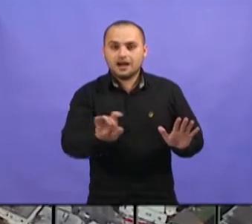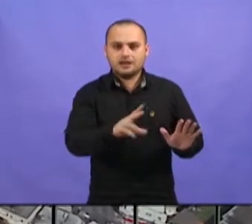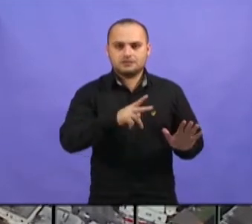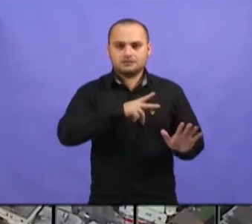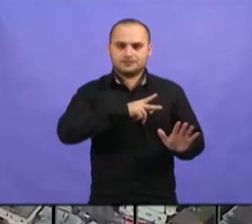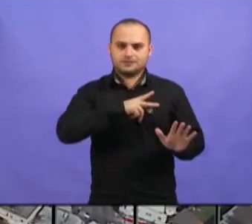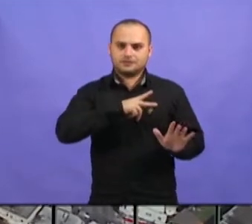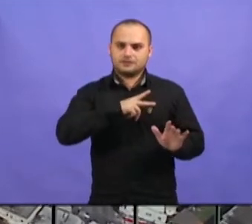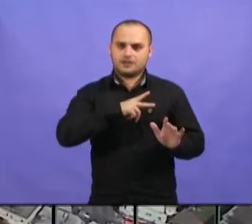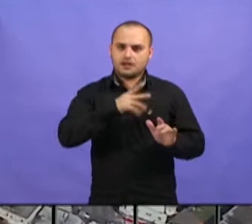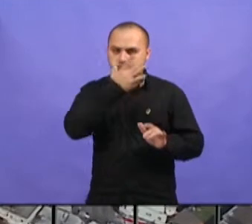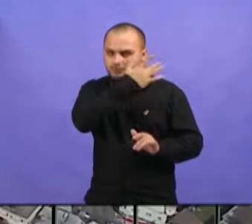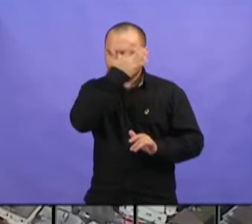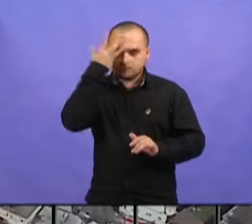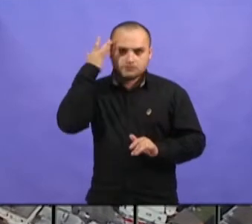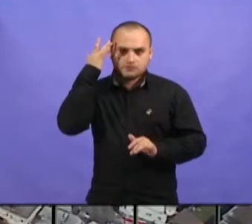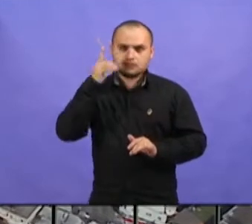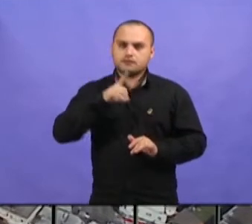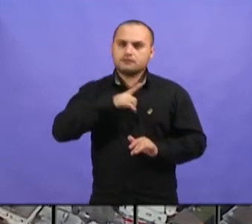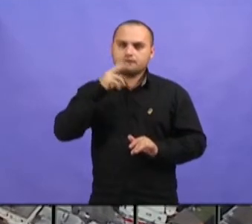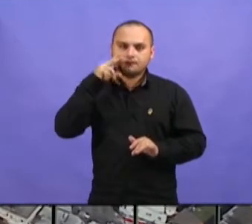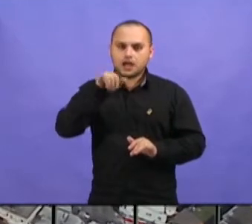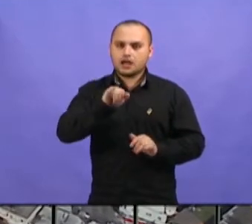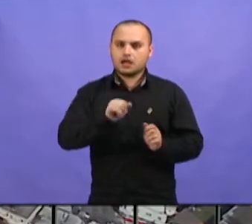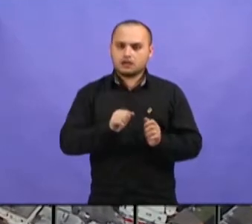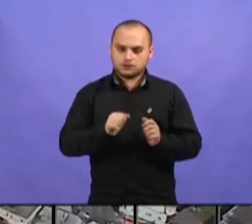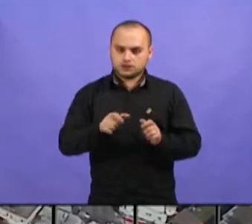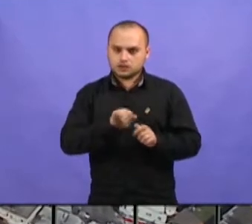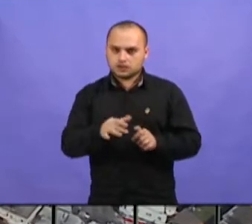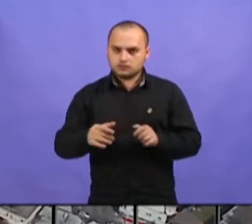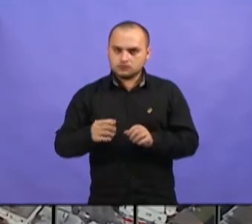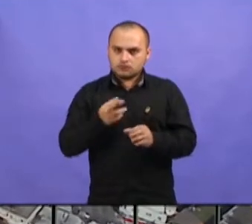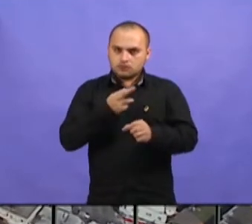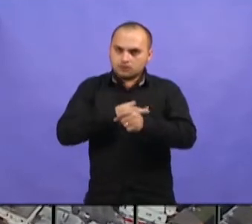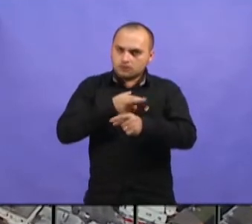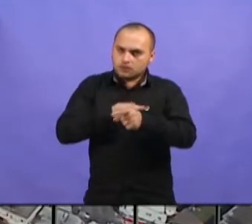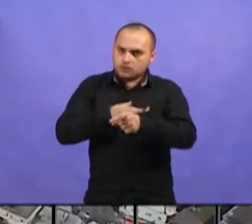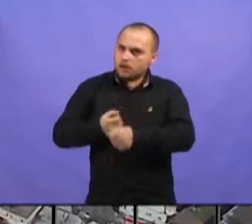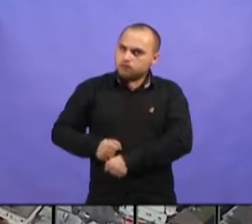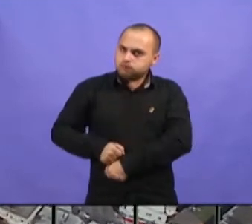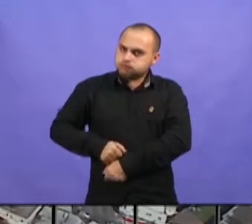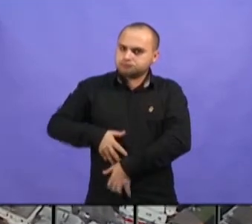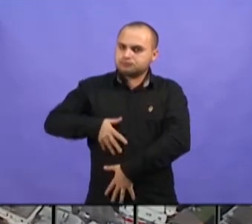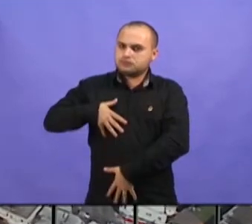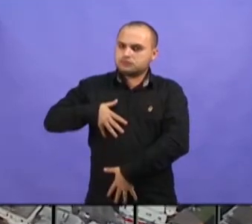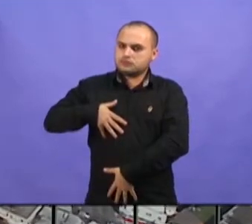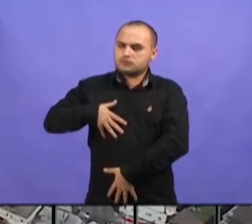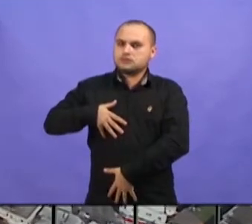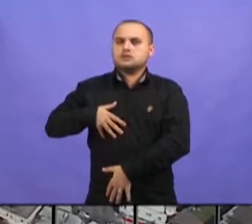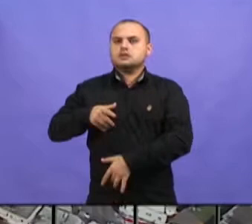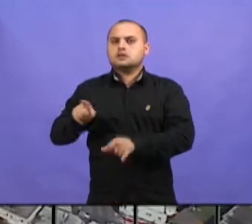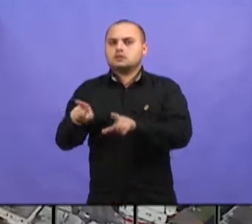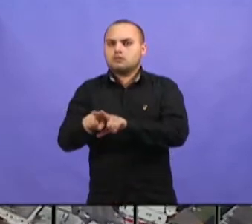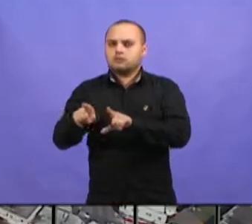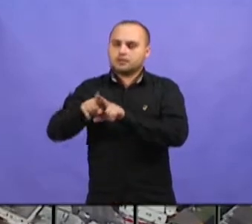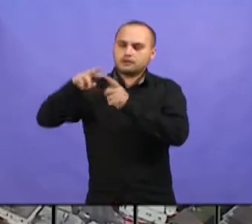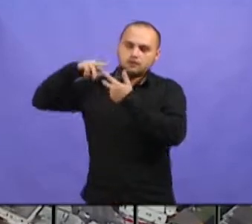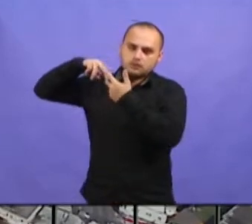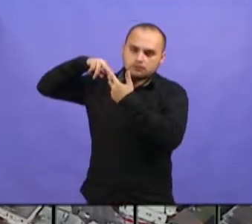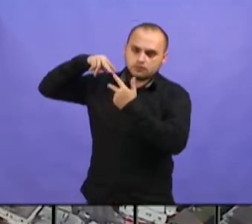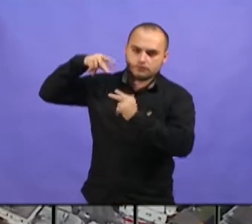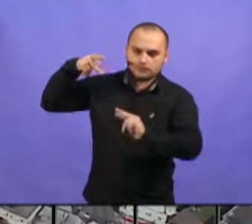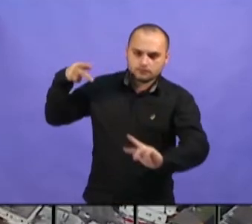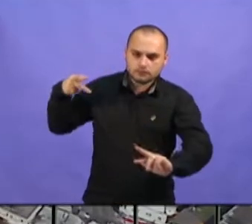do aumento do câncer e da lesão futura, com a hereditariedade. Então, volta de